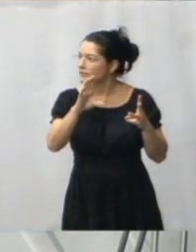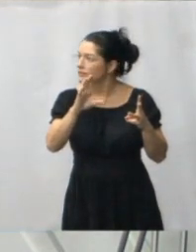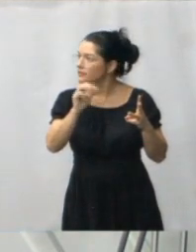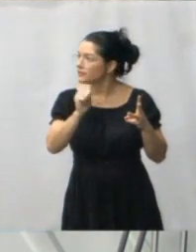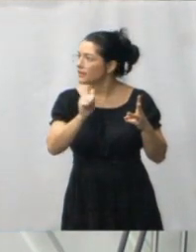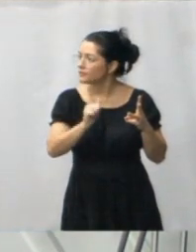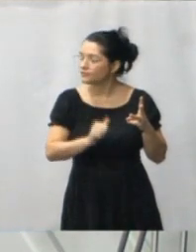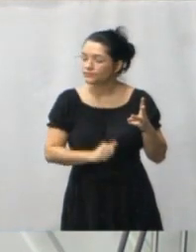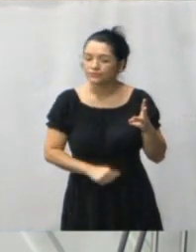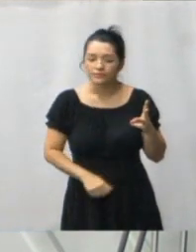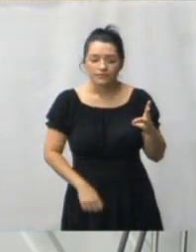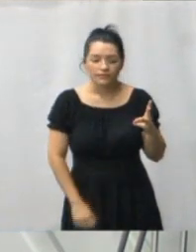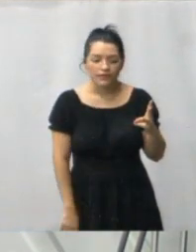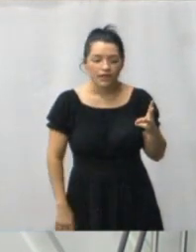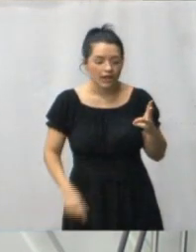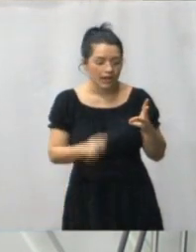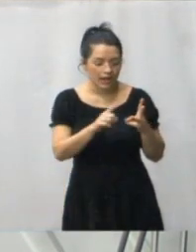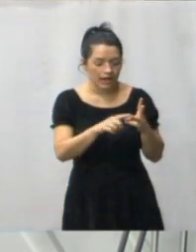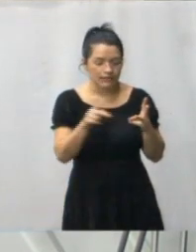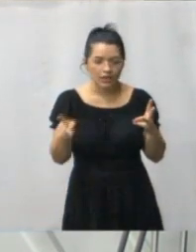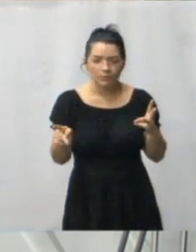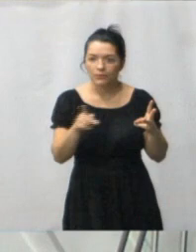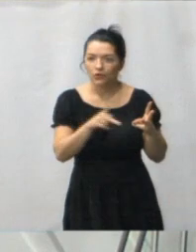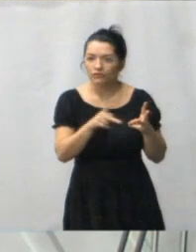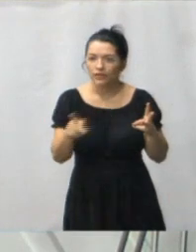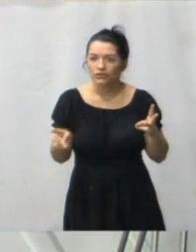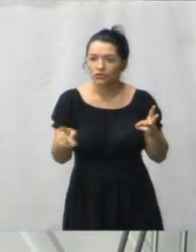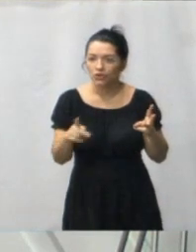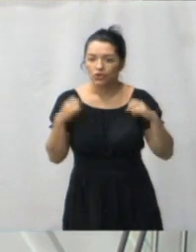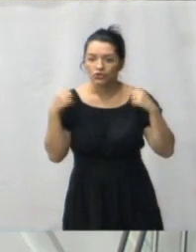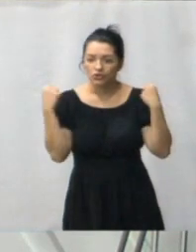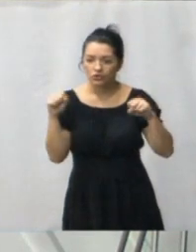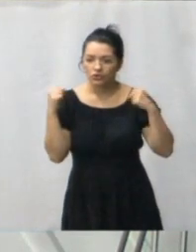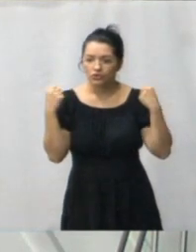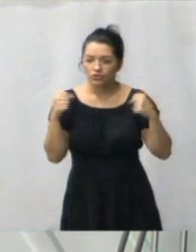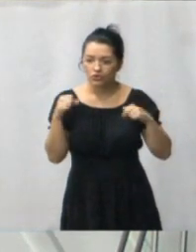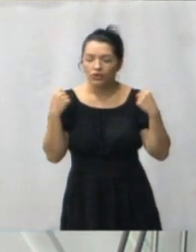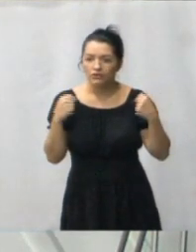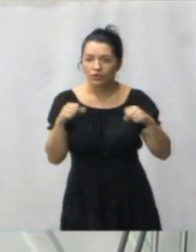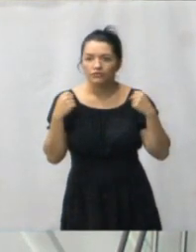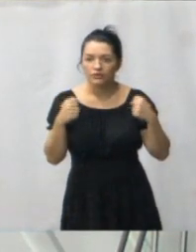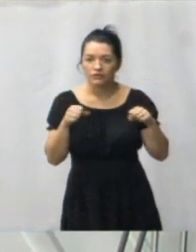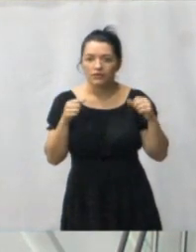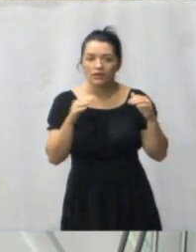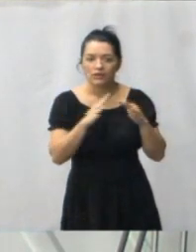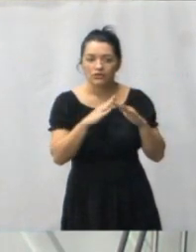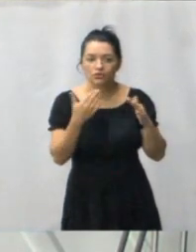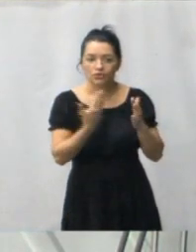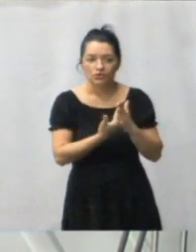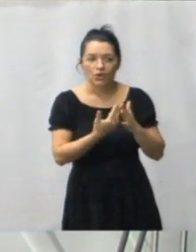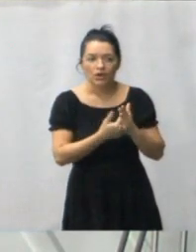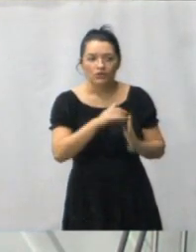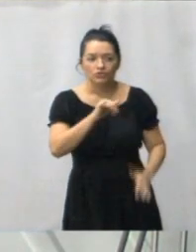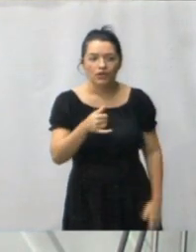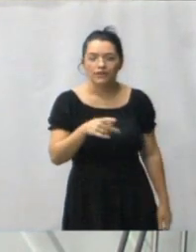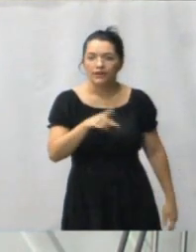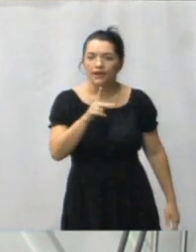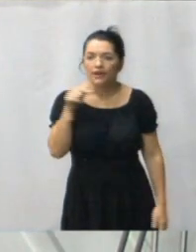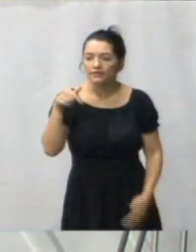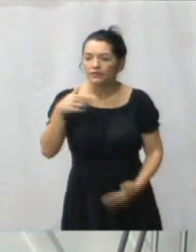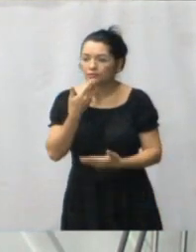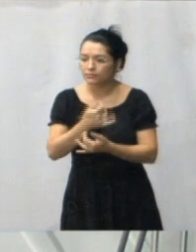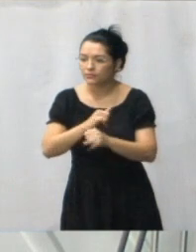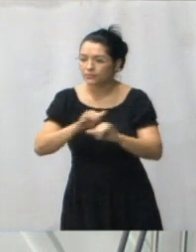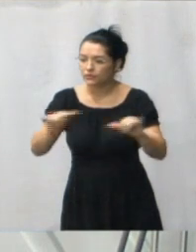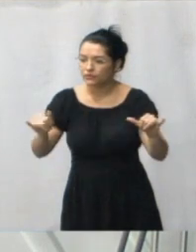Professora de Educação Física do JK. Então, essa casa manifesta pesar, solicita a todos os